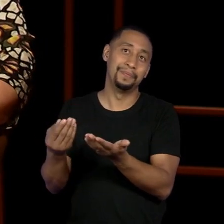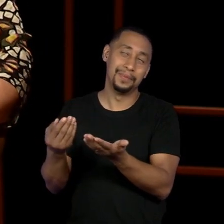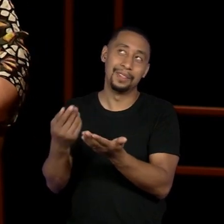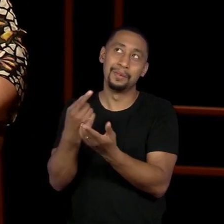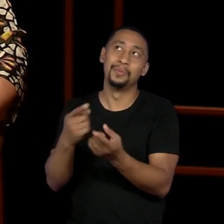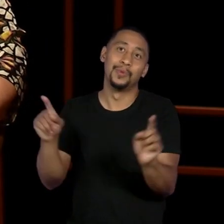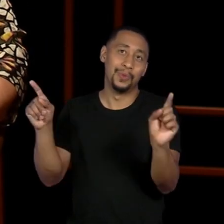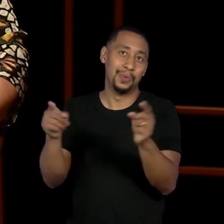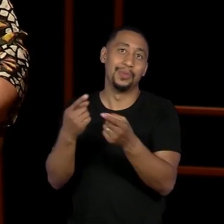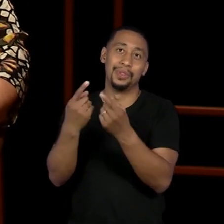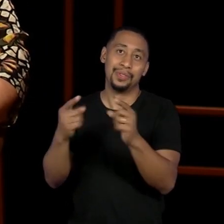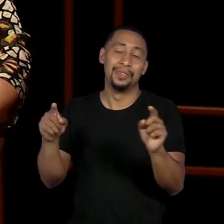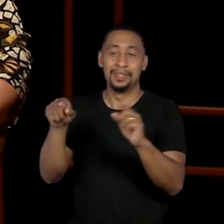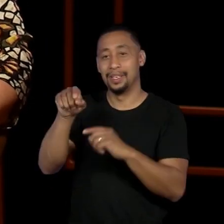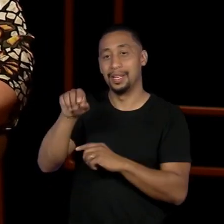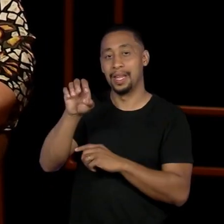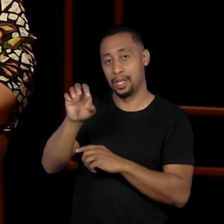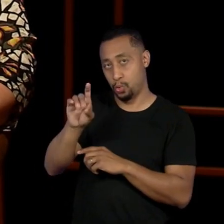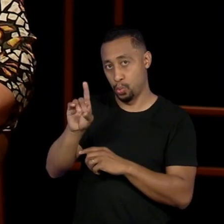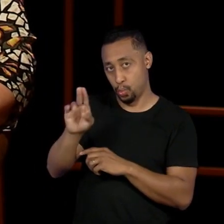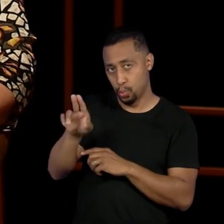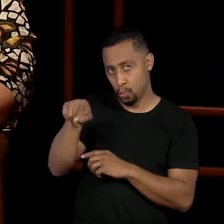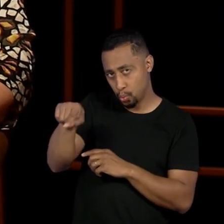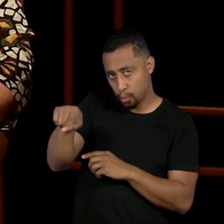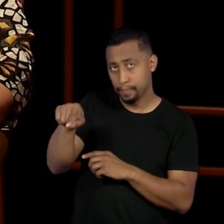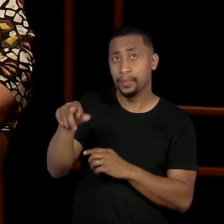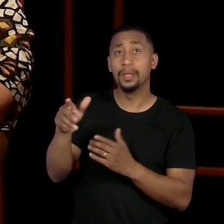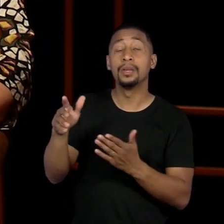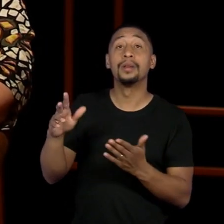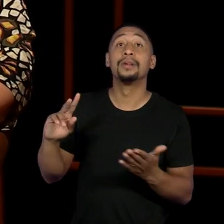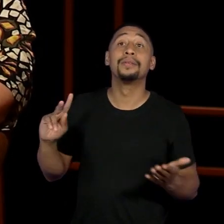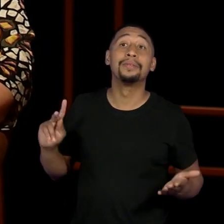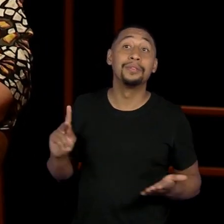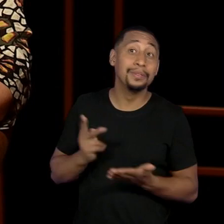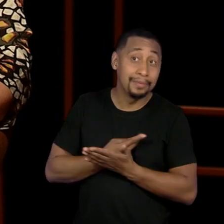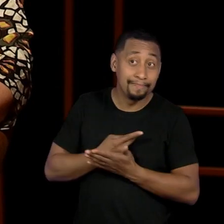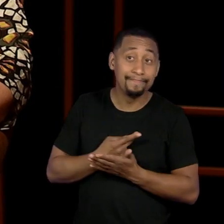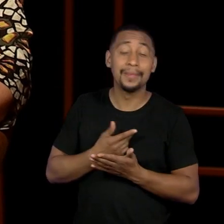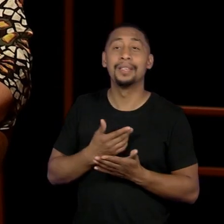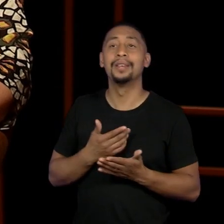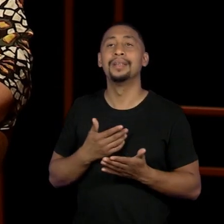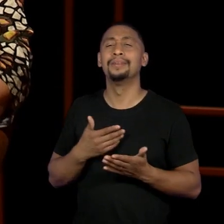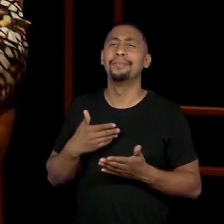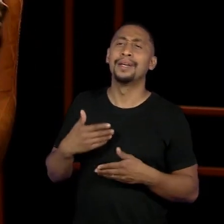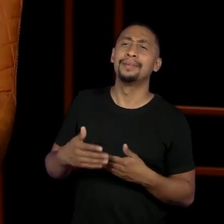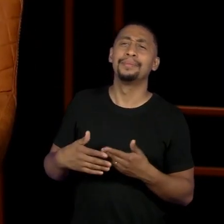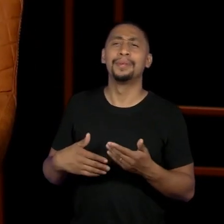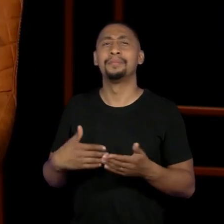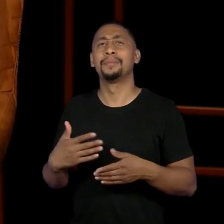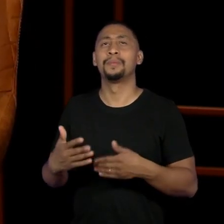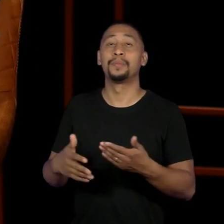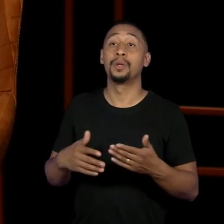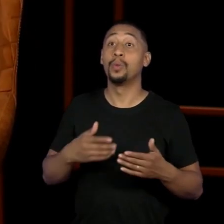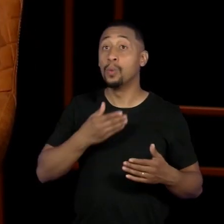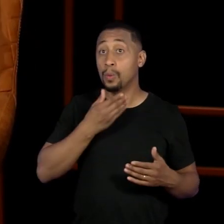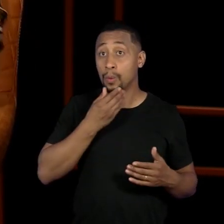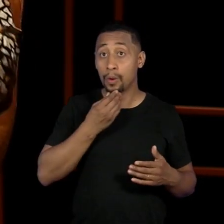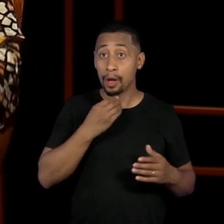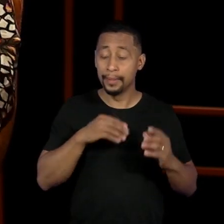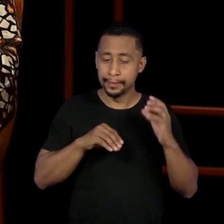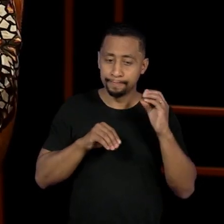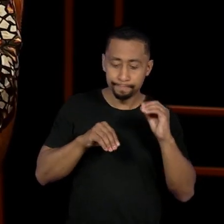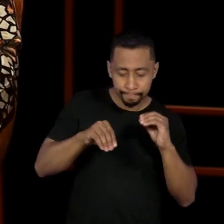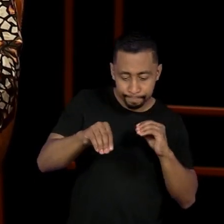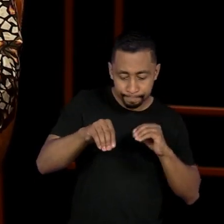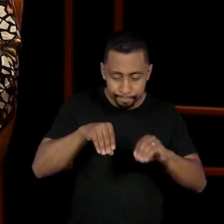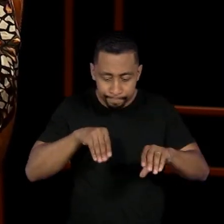Almir Shadiak e do Edu Lobo, né? E pelo caminho o técnico de som estava a arrumar as